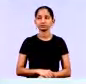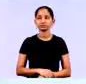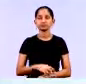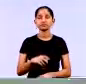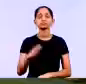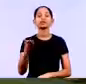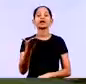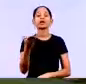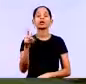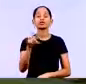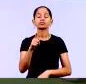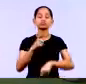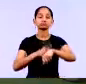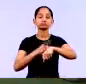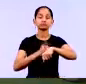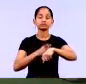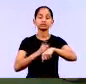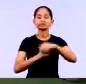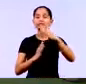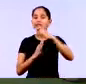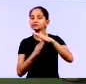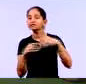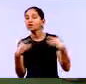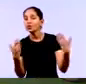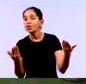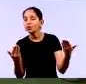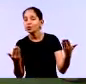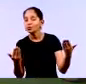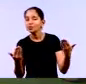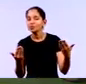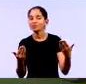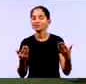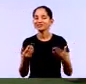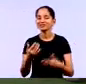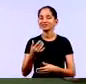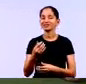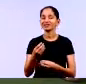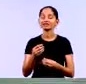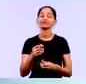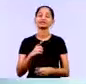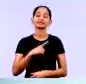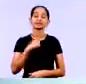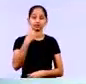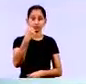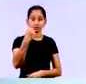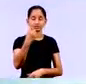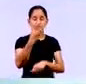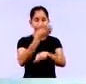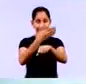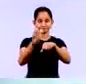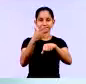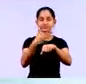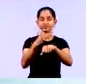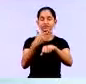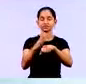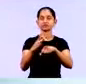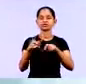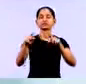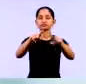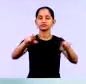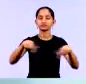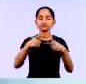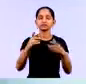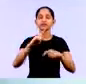Professor, nosso tempo foi no limite, tranquilos? Nós temos uma atividade, tá? Uma atividade de sala, e